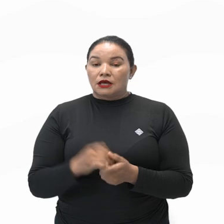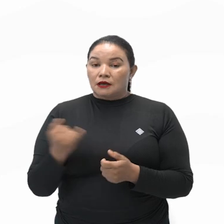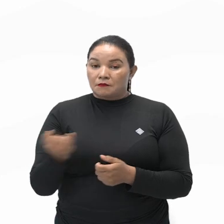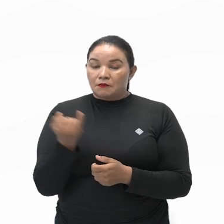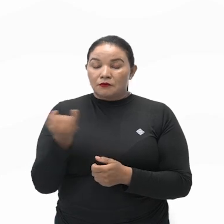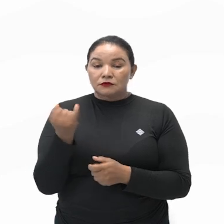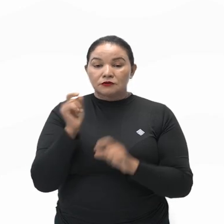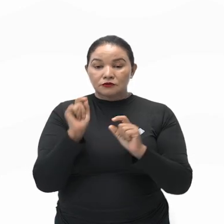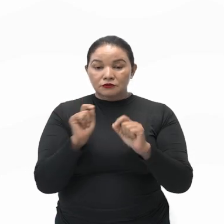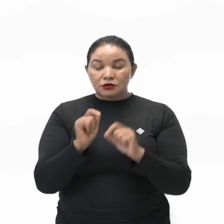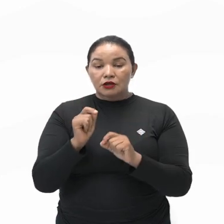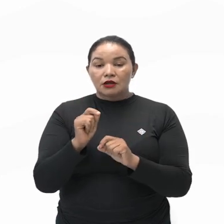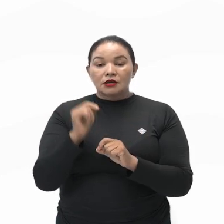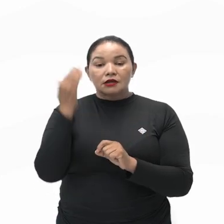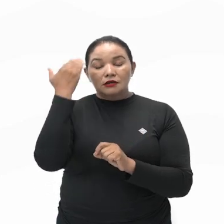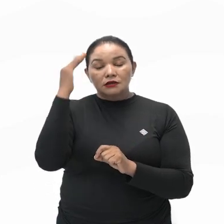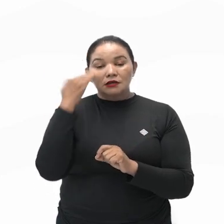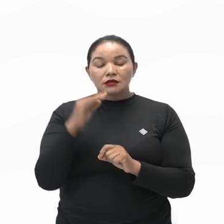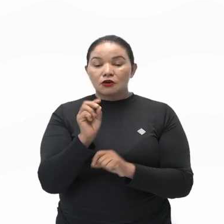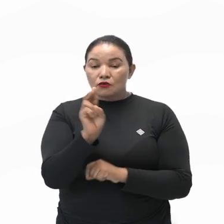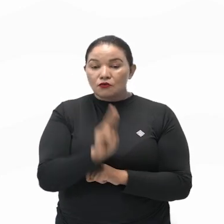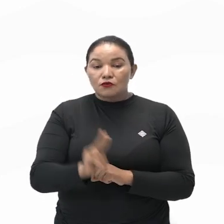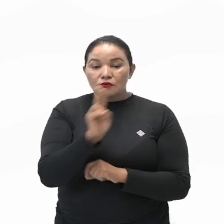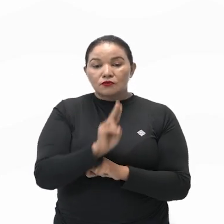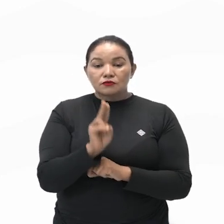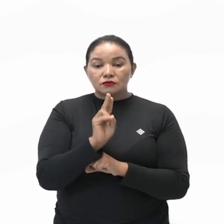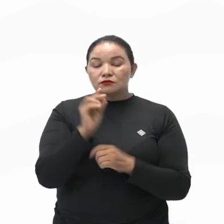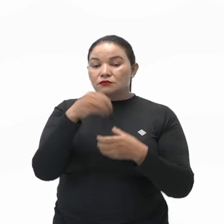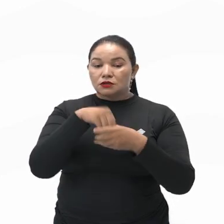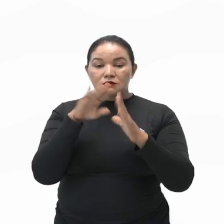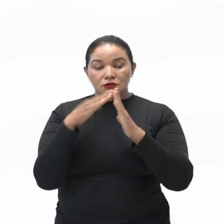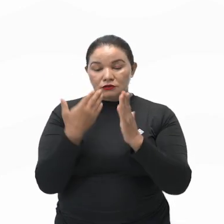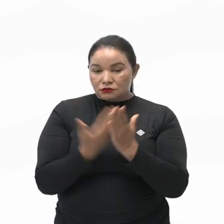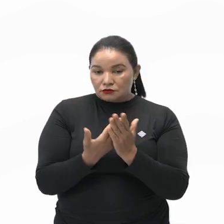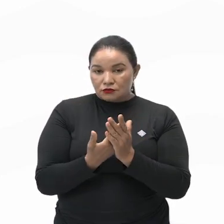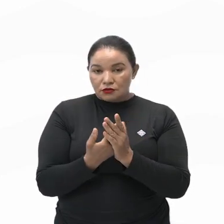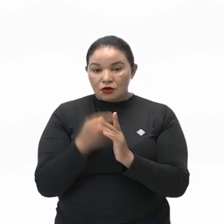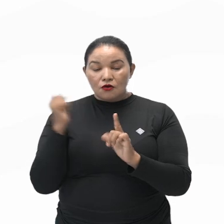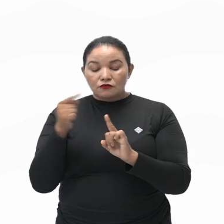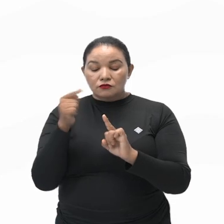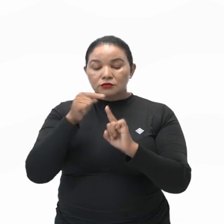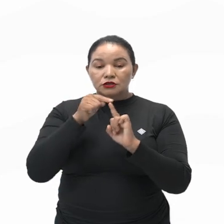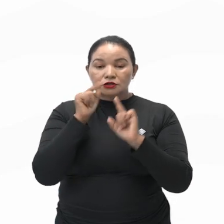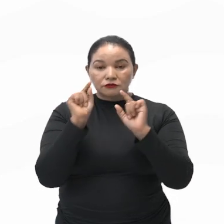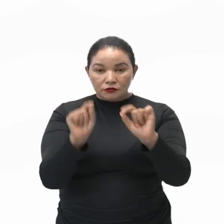uso sustentável nas escolas. Aqui o objetivo é que a química